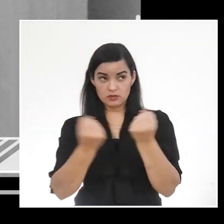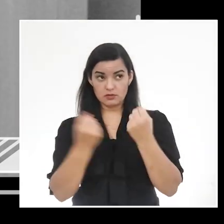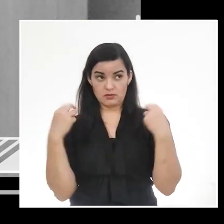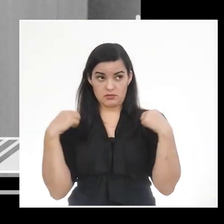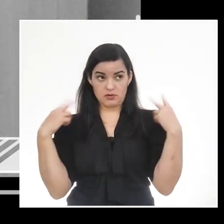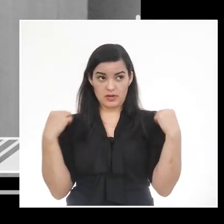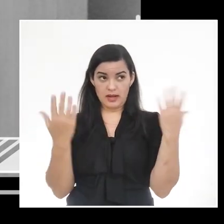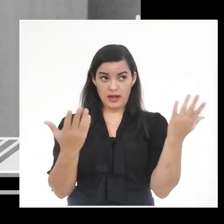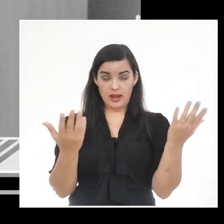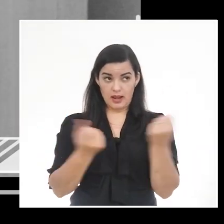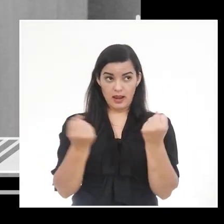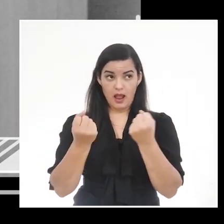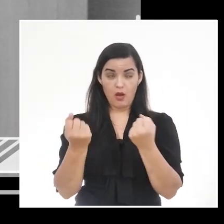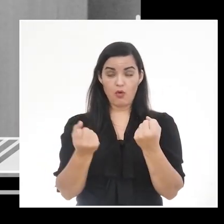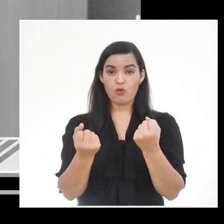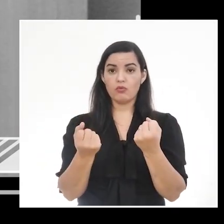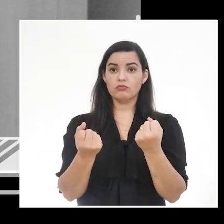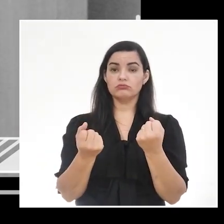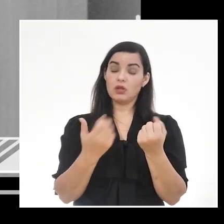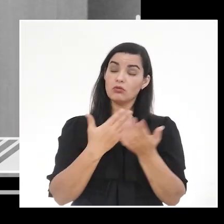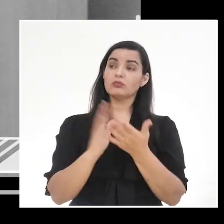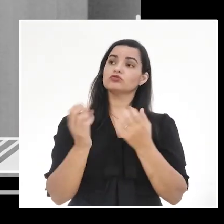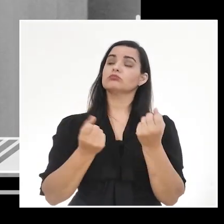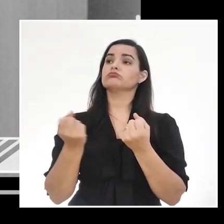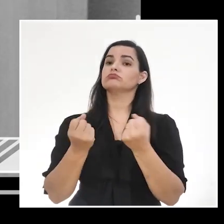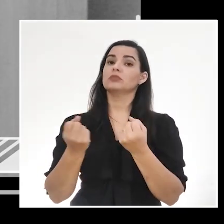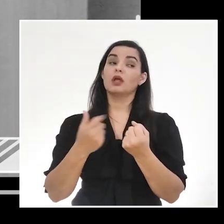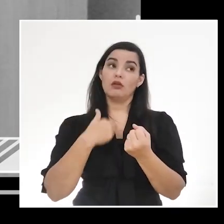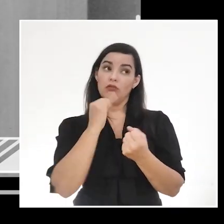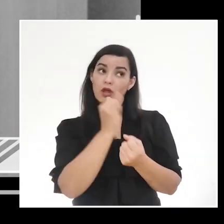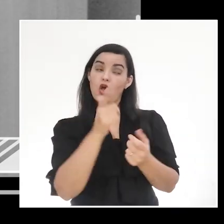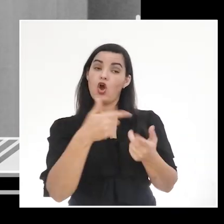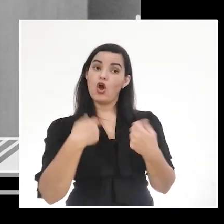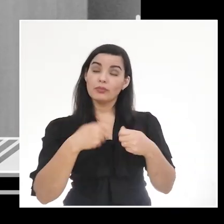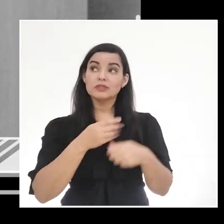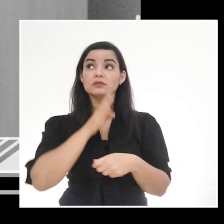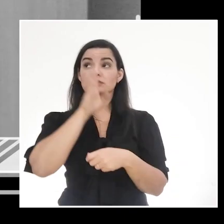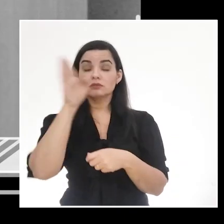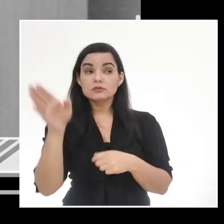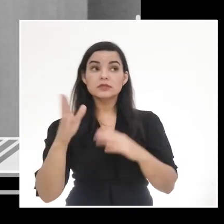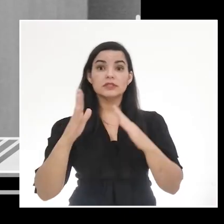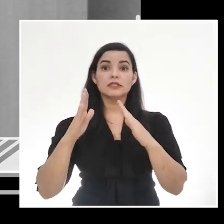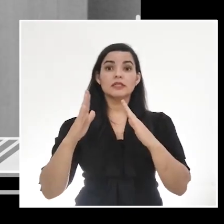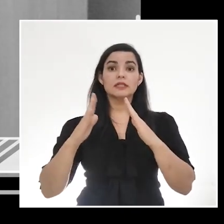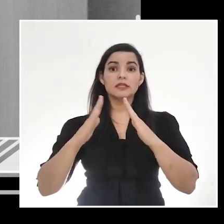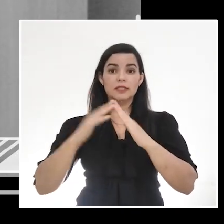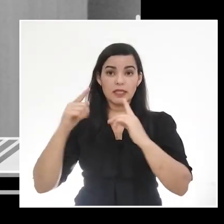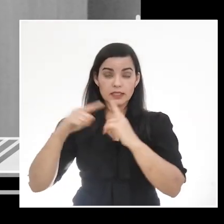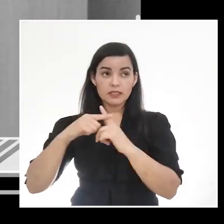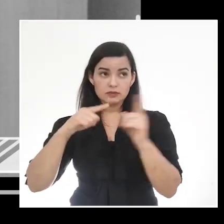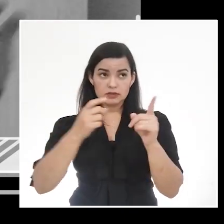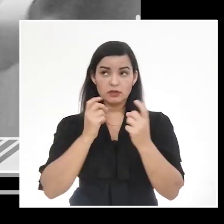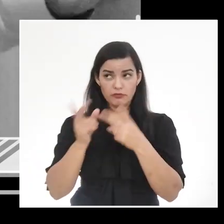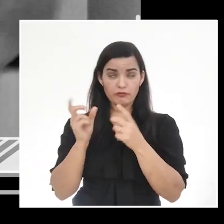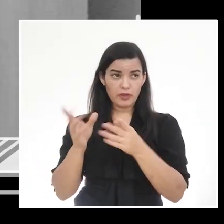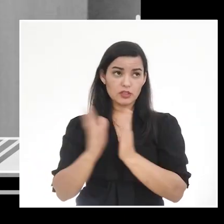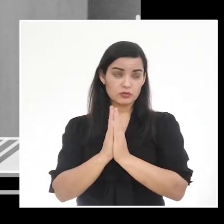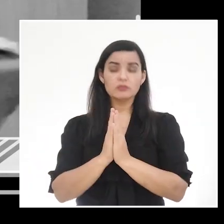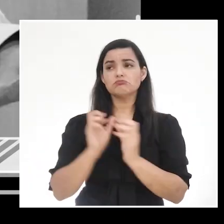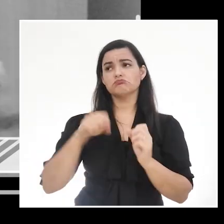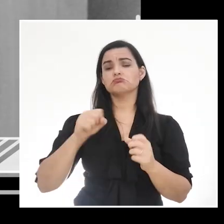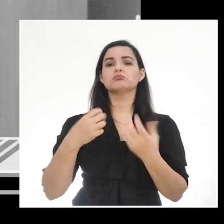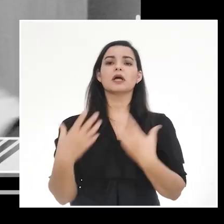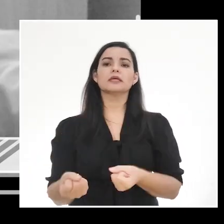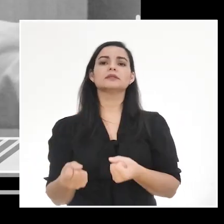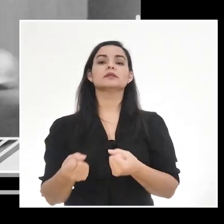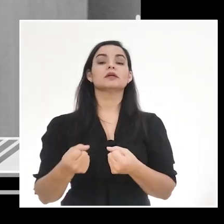e tal, eu falei, Paulinho, quer andar comigo? Vamos começar a viajar, você dirige o carro para mim. E ele começou andando, dirigindo o carro. Olha, eu tenho que ir nas igrejas,